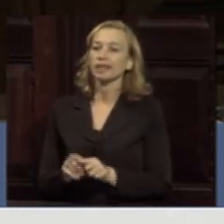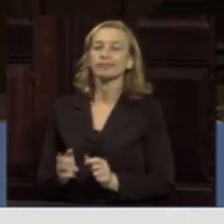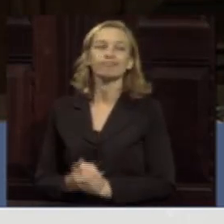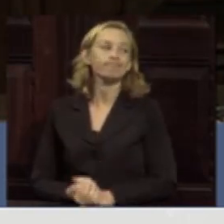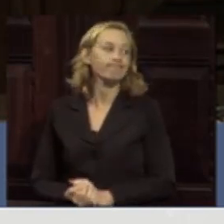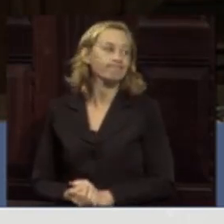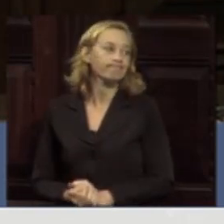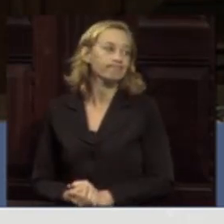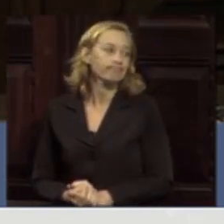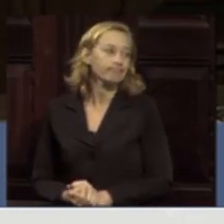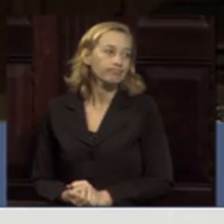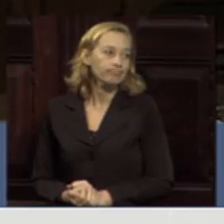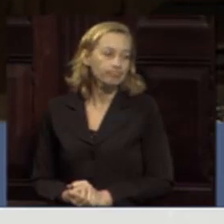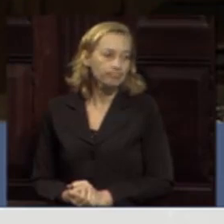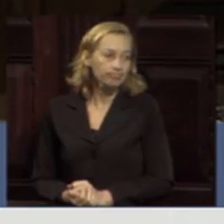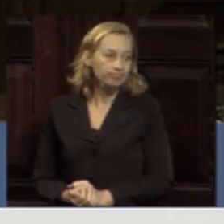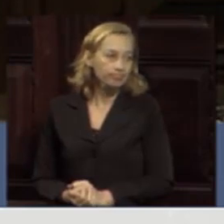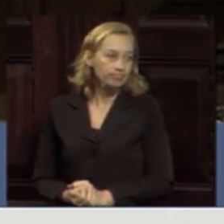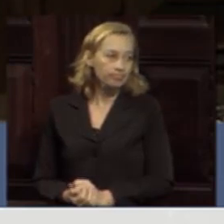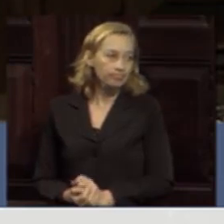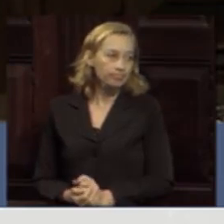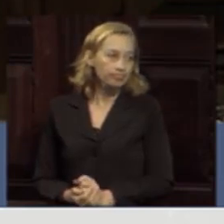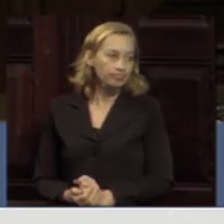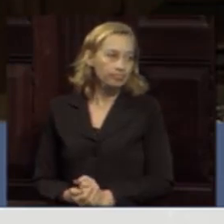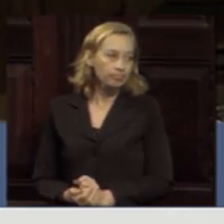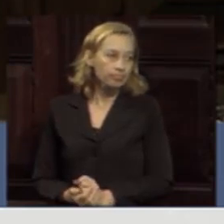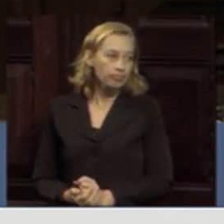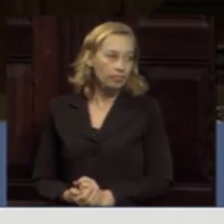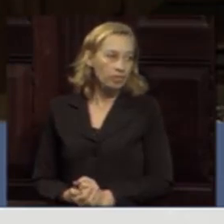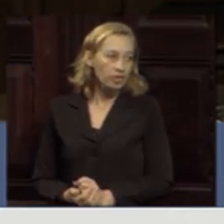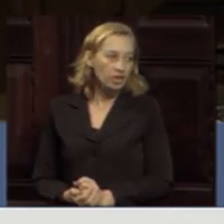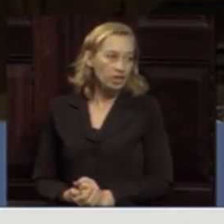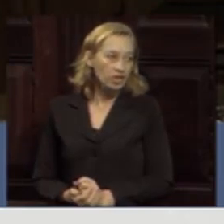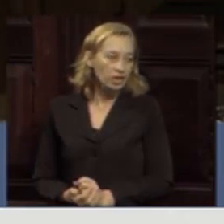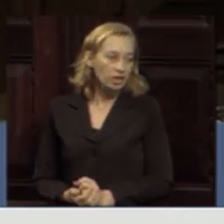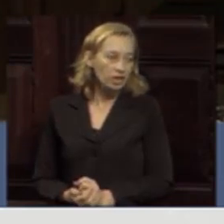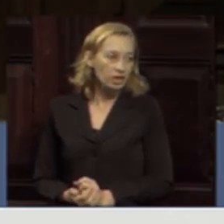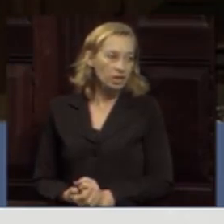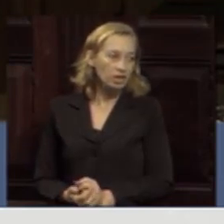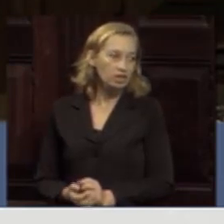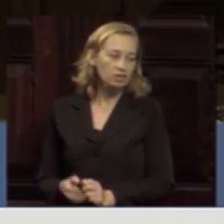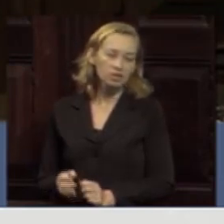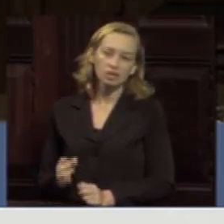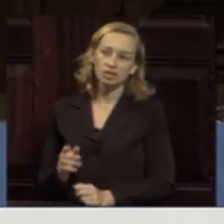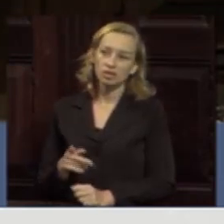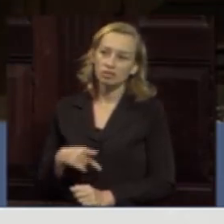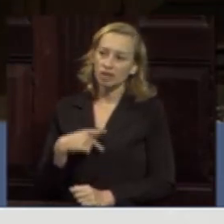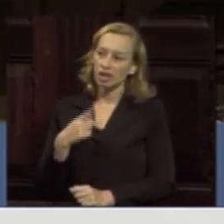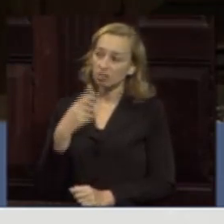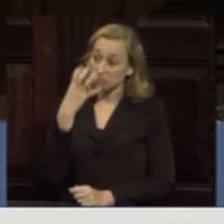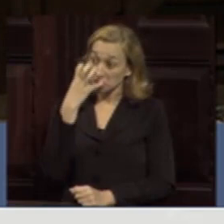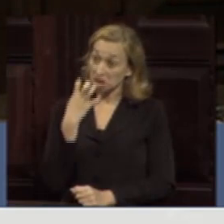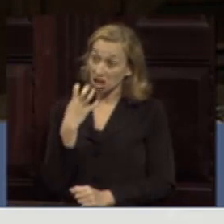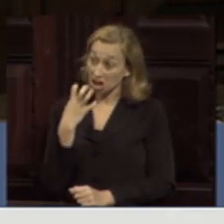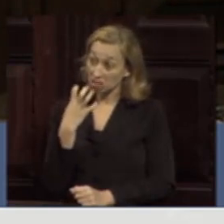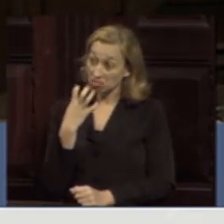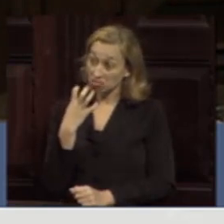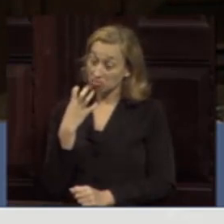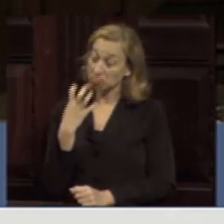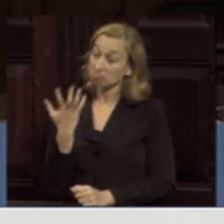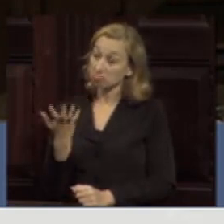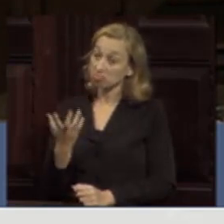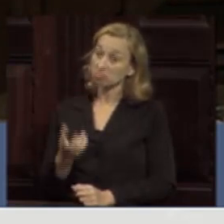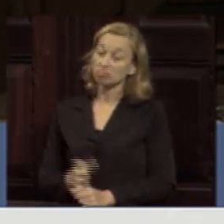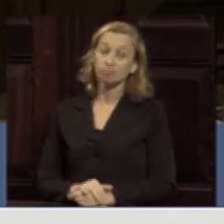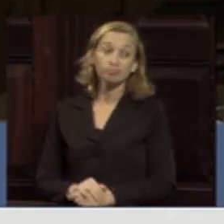eu quero também fazer menção, no tempo que ainda me resta, a uma grave situação a que já se referiu aqui desta